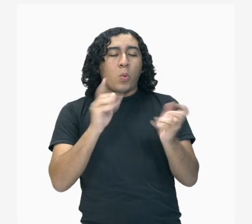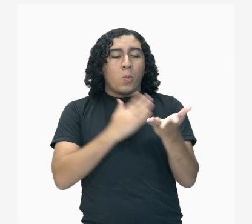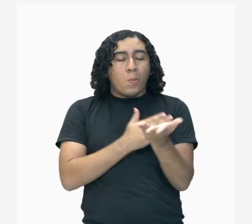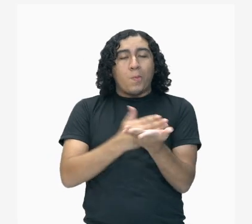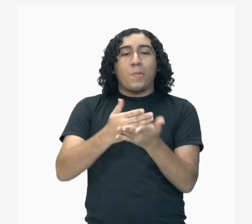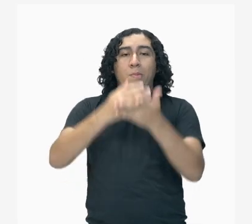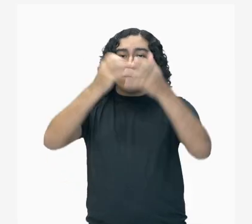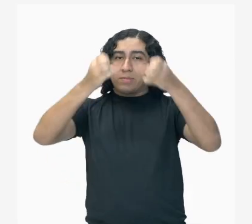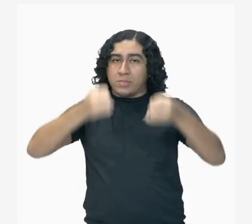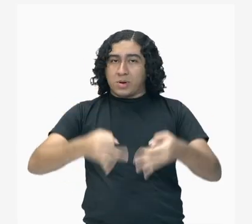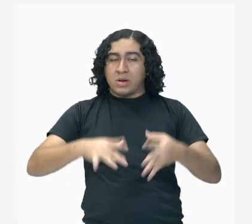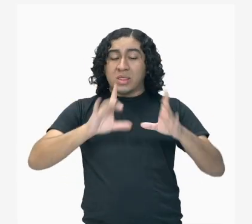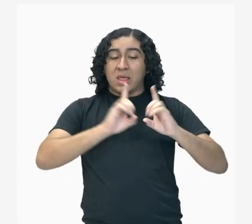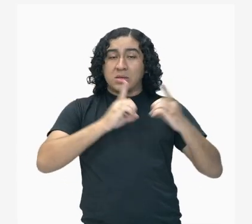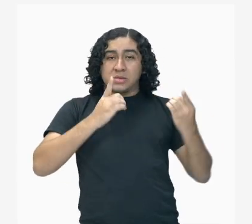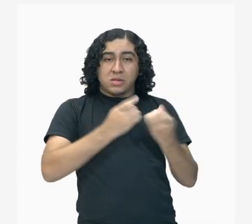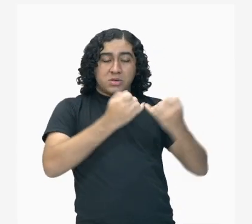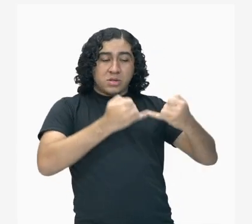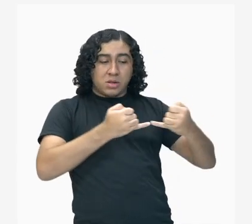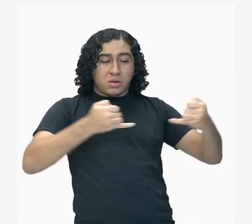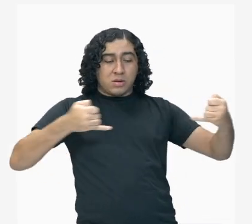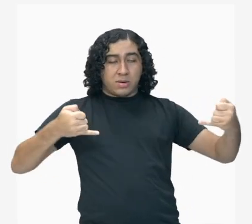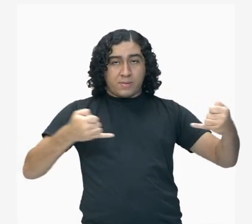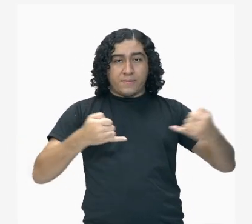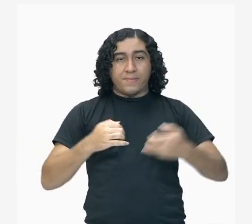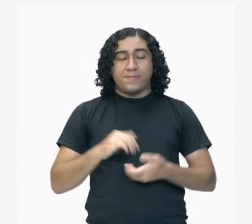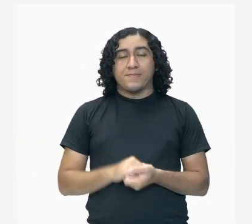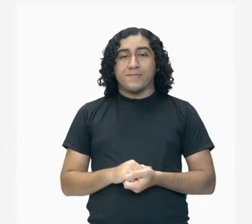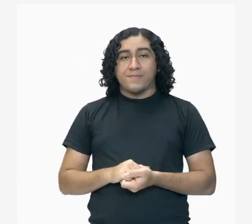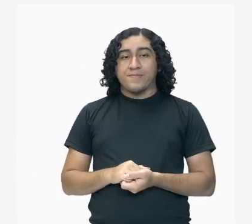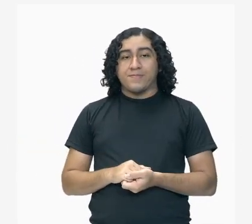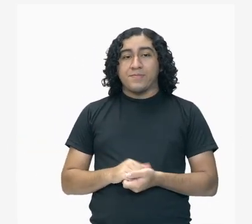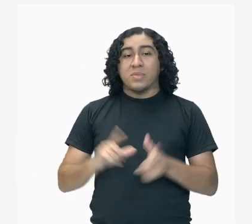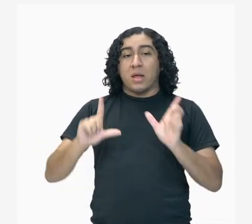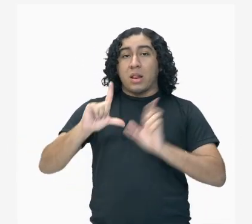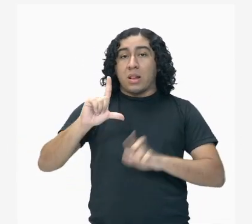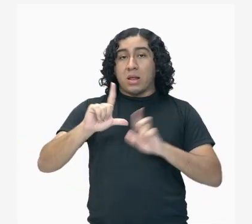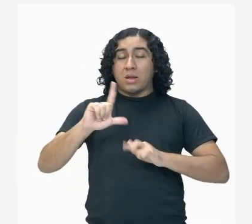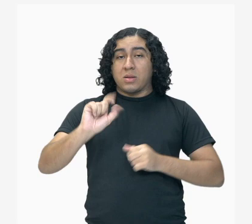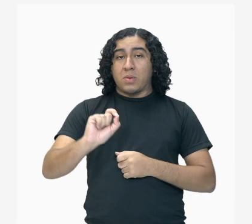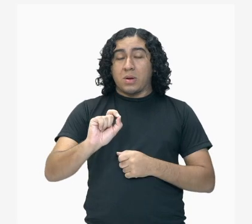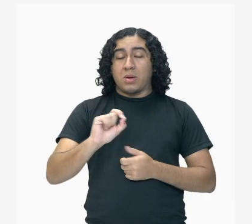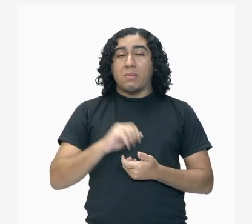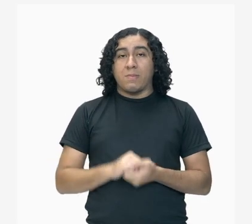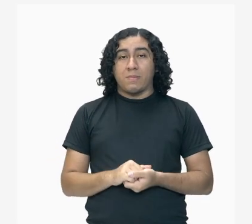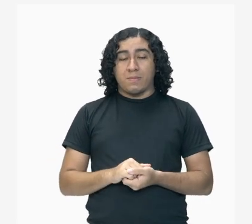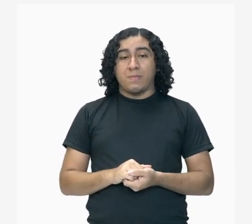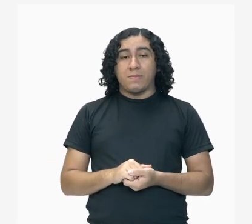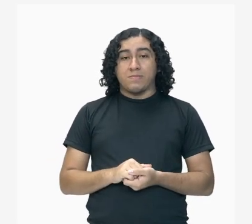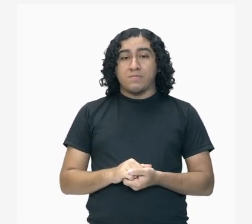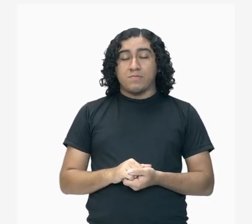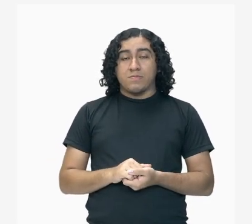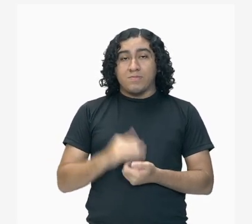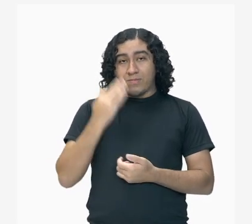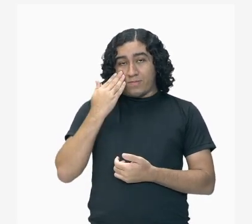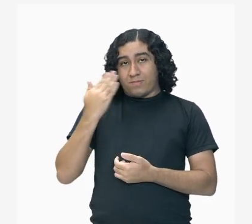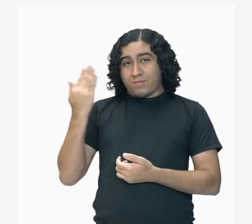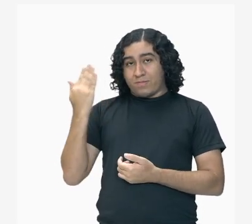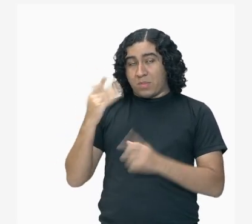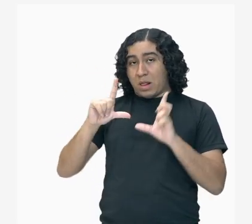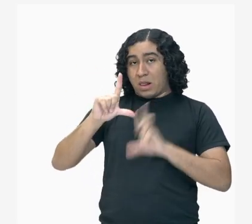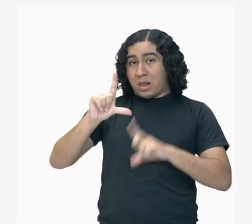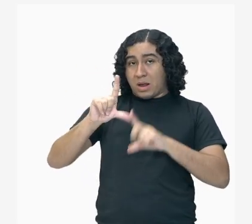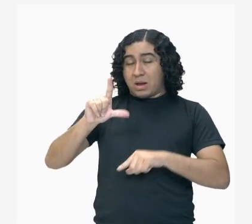densidade linear que a gente designa pela letra grega mi então a densidade linear